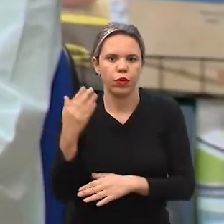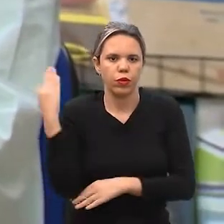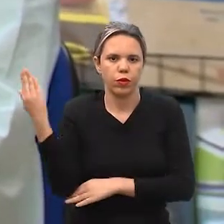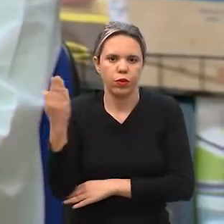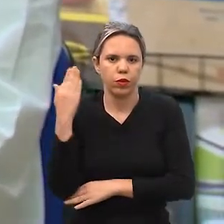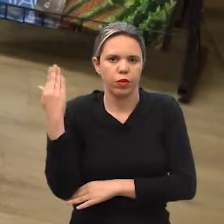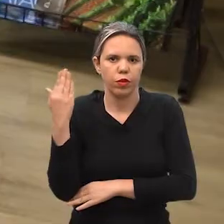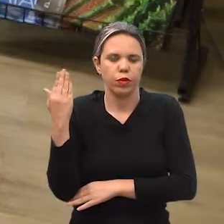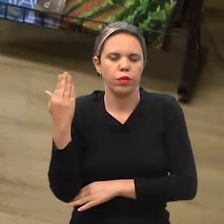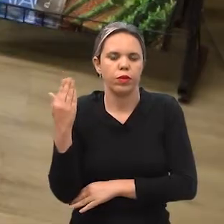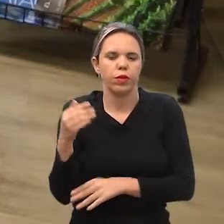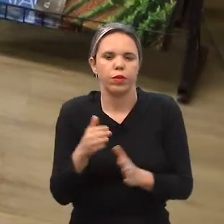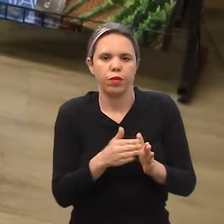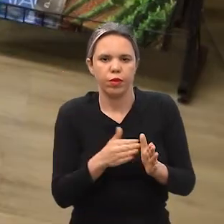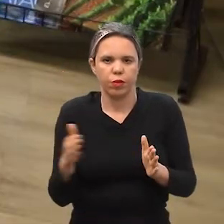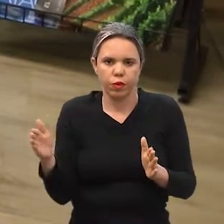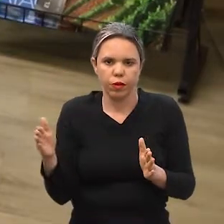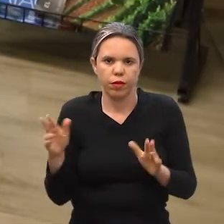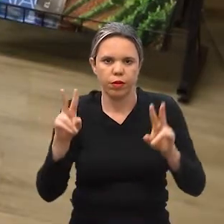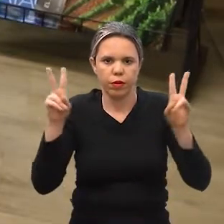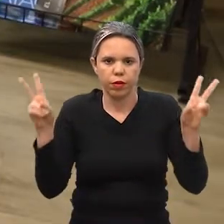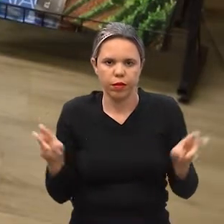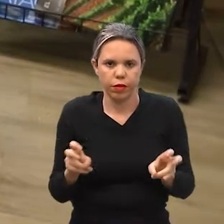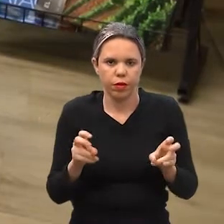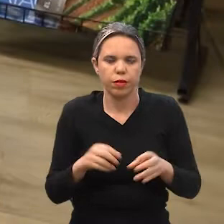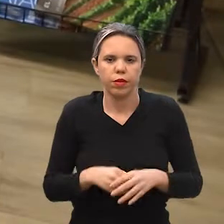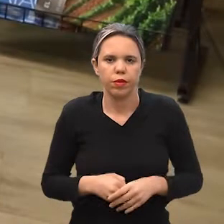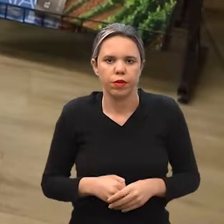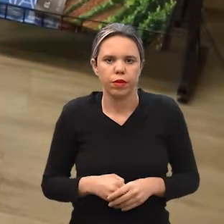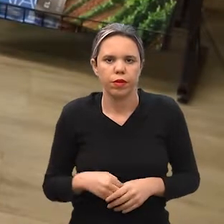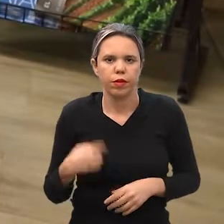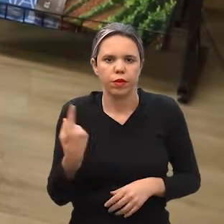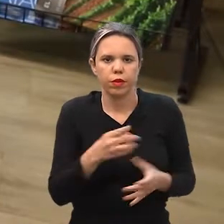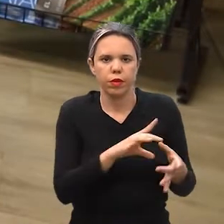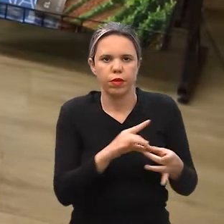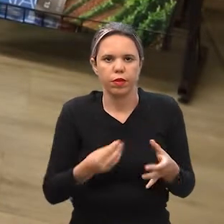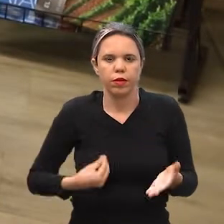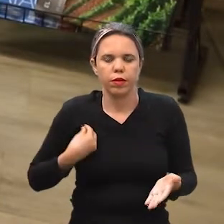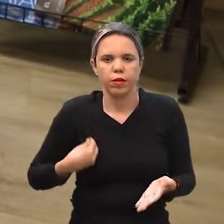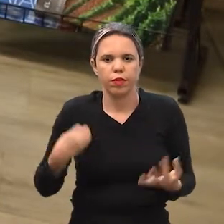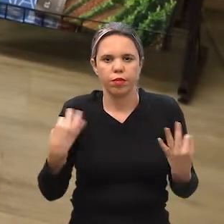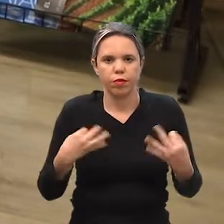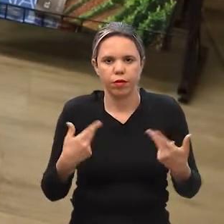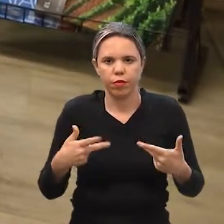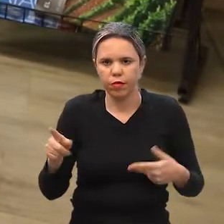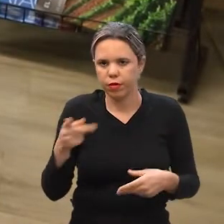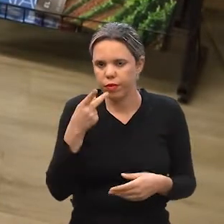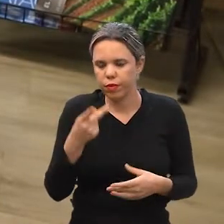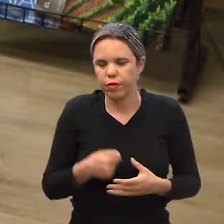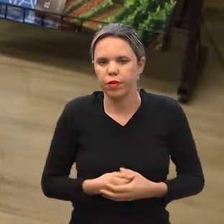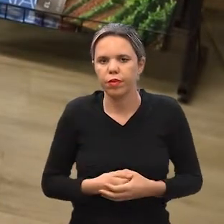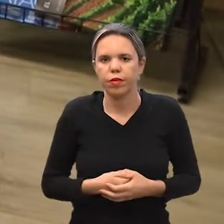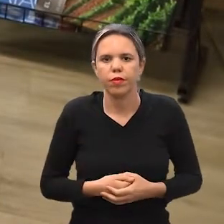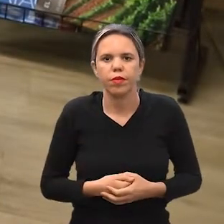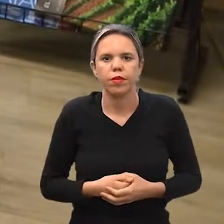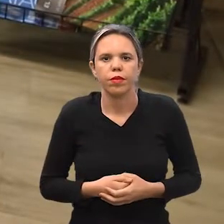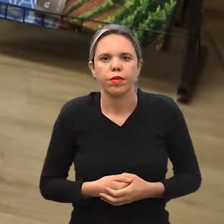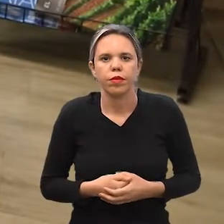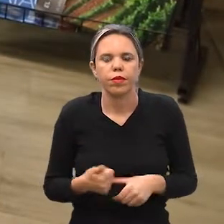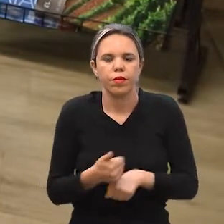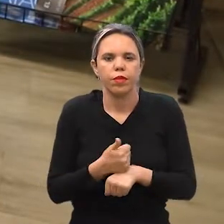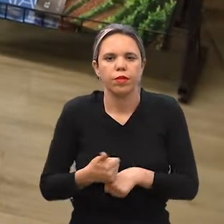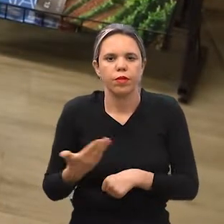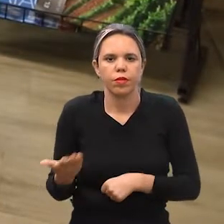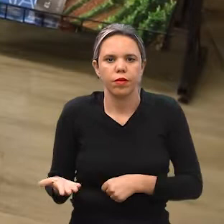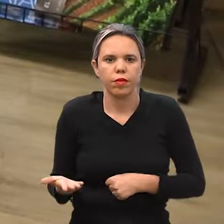e do tempo sobre o nosso contexto. Perfeito. Mais alguma coisa que você queira colocar sobre essa